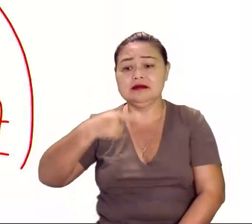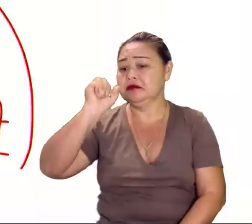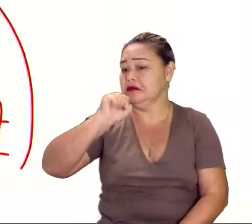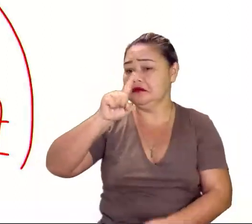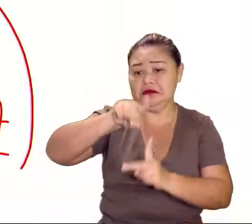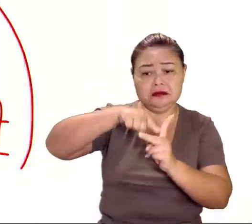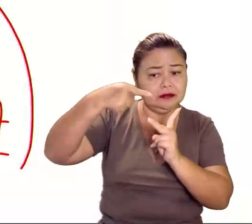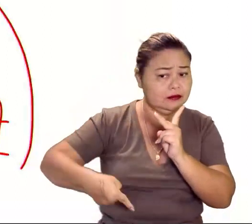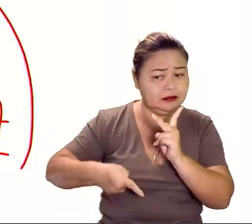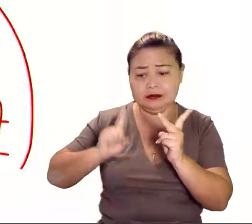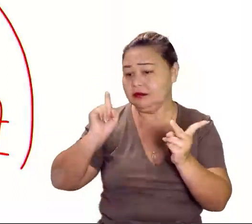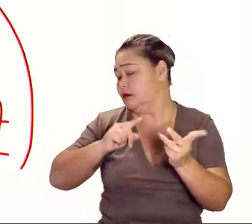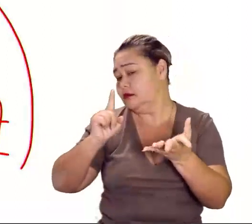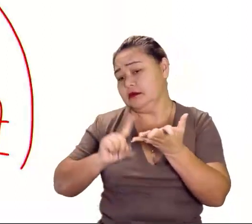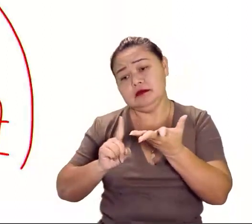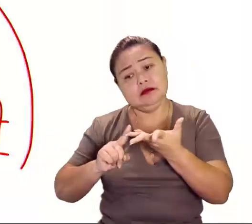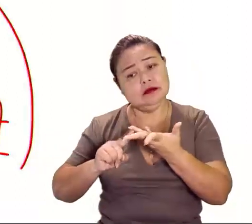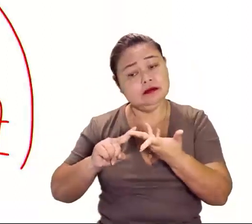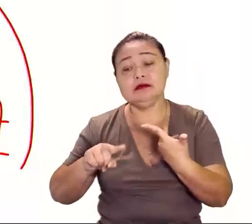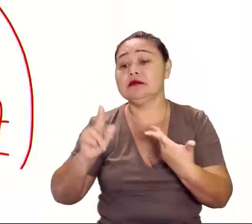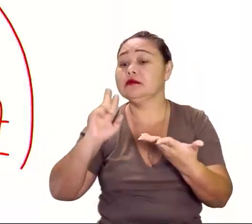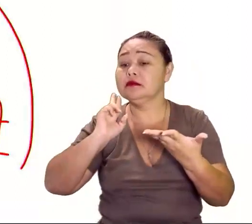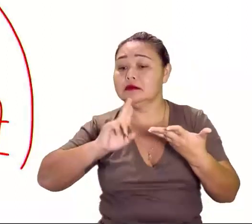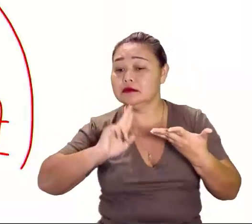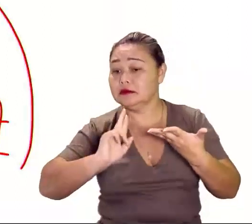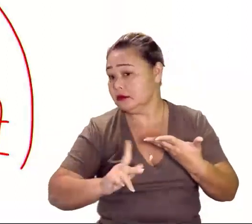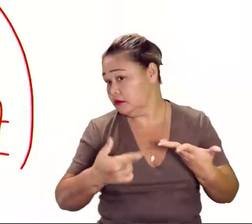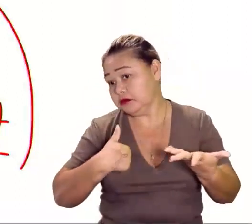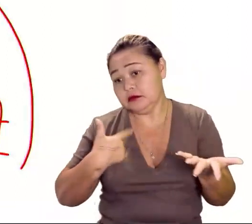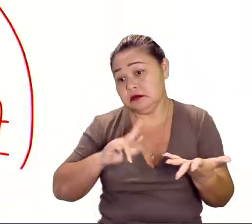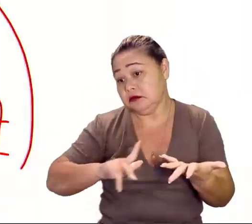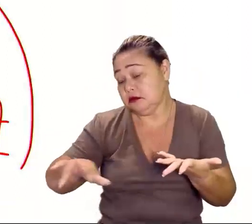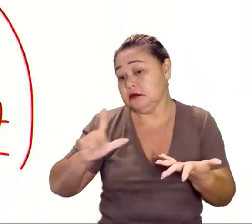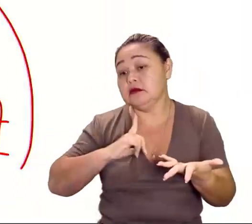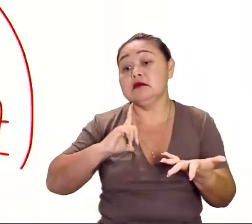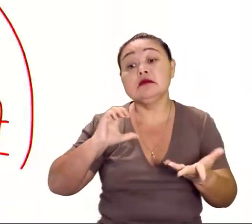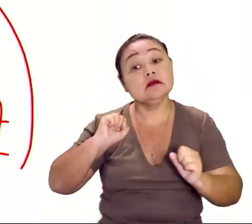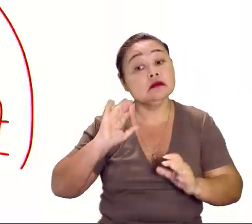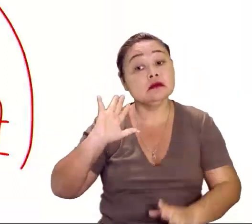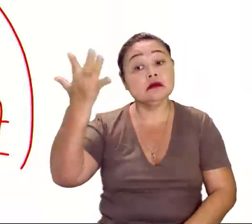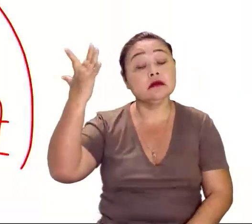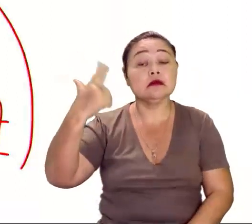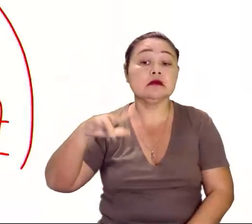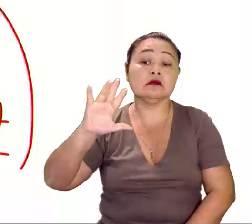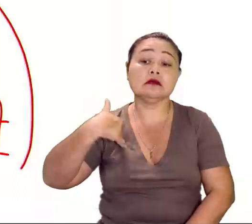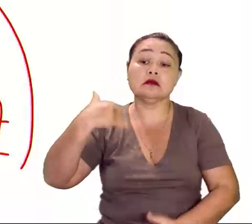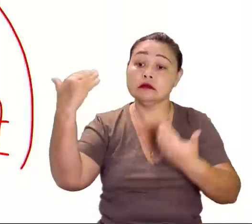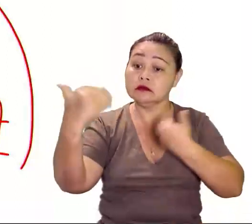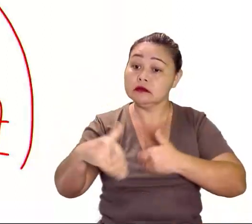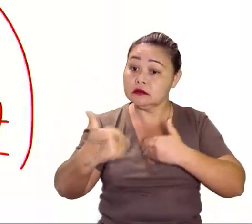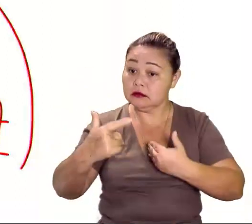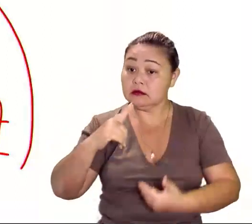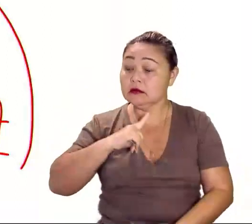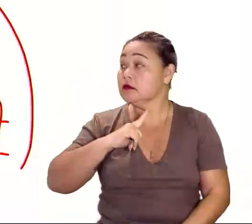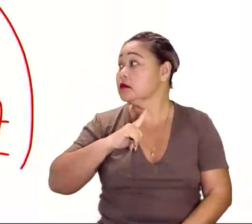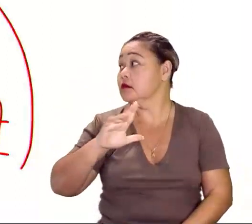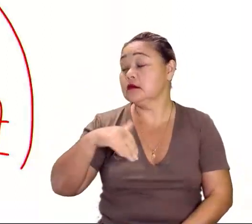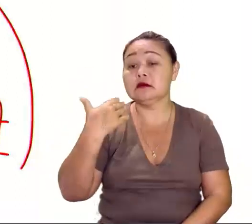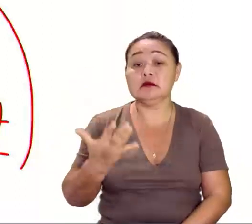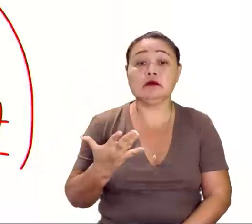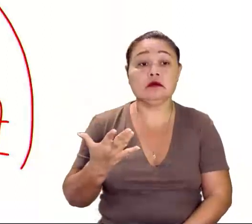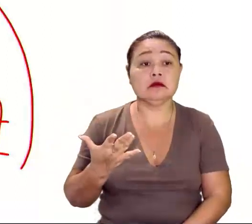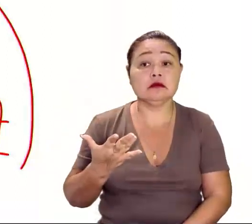raiz, pode dar aí várias possibilidades. Assim também como pode acontecer de, numa avaliação, ter